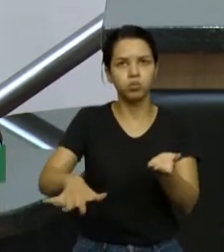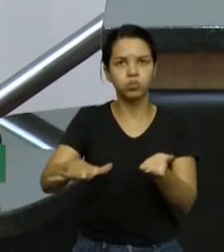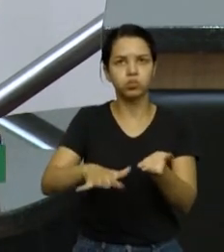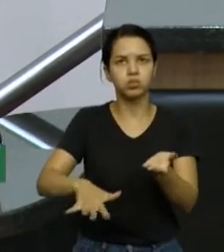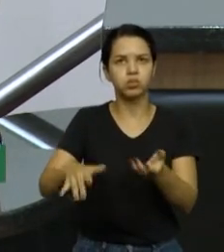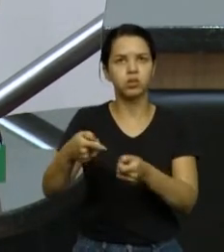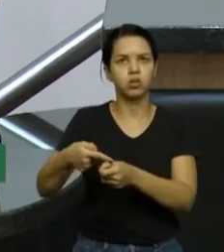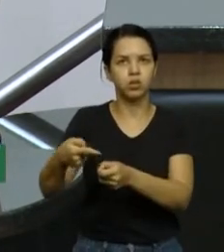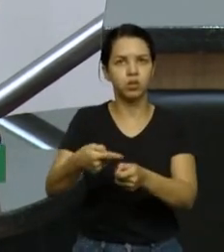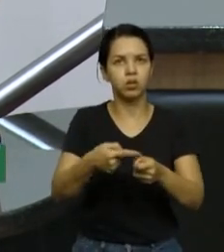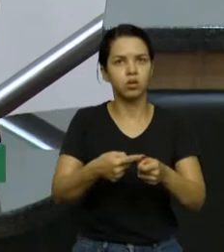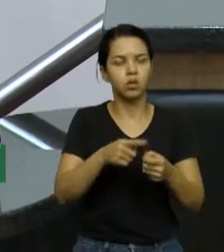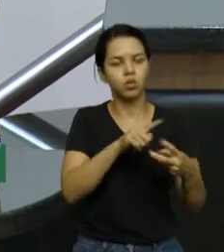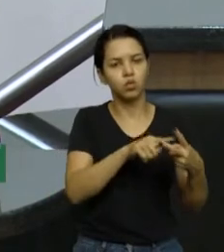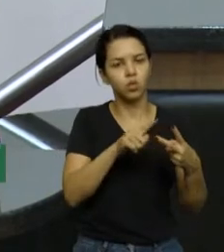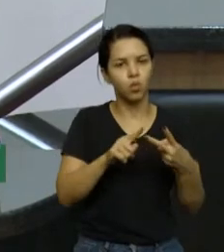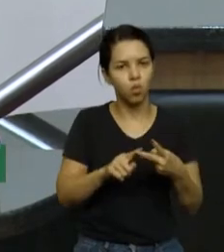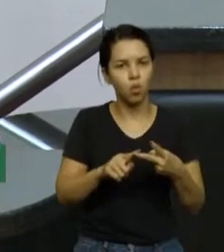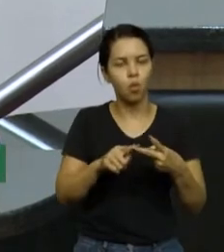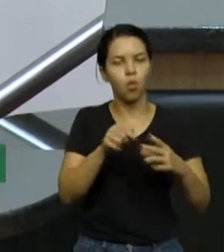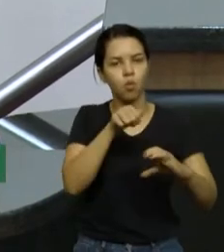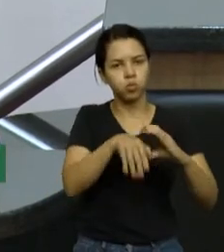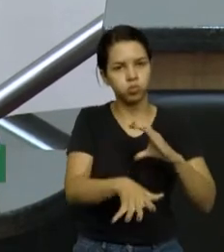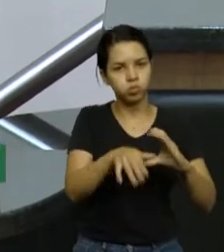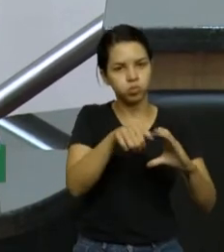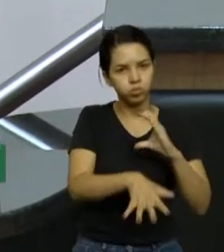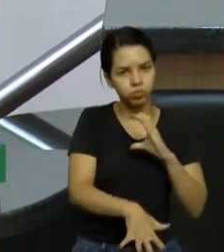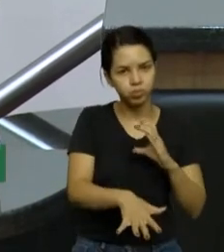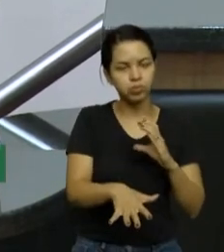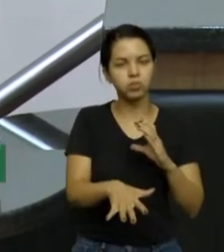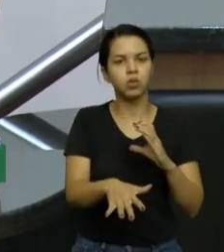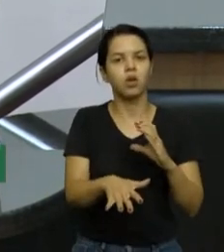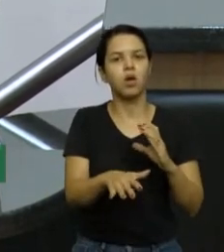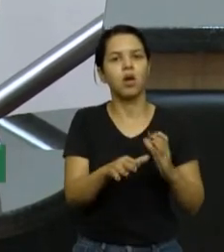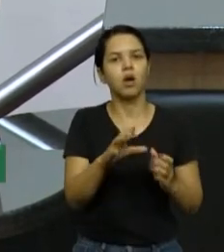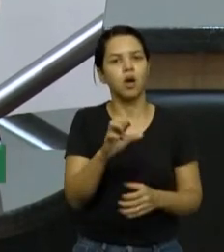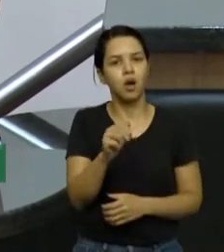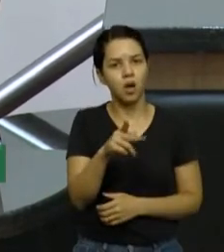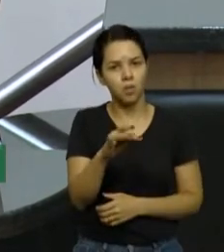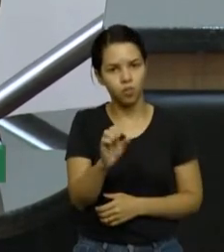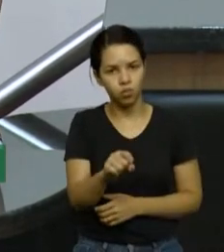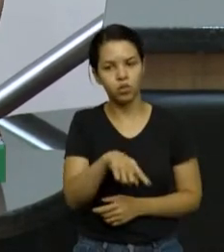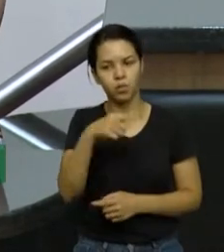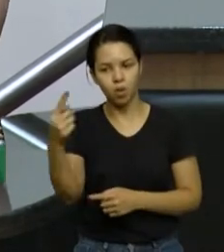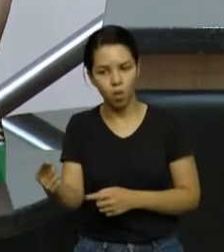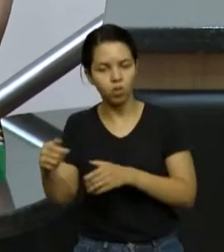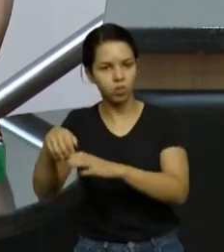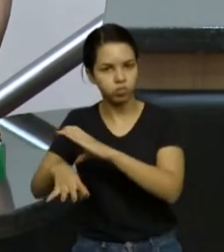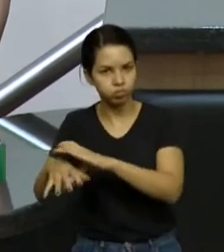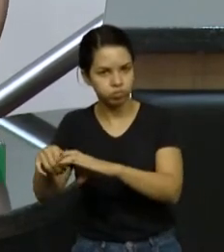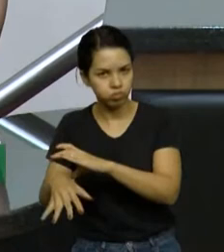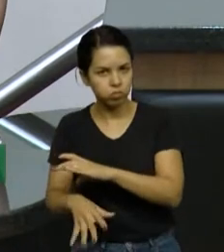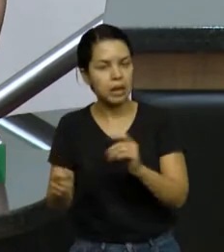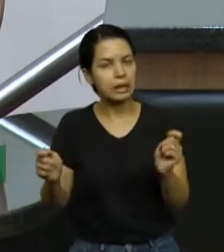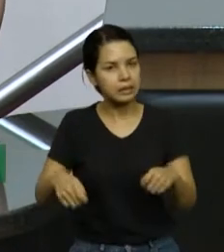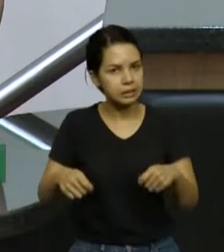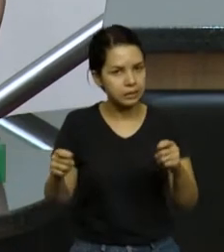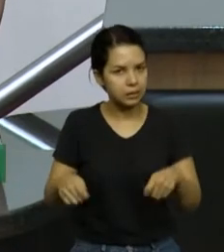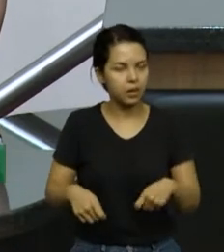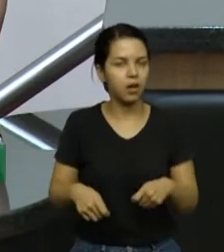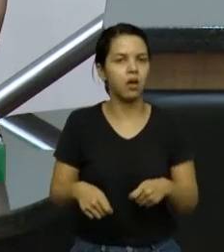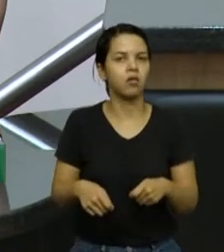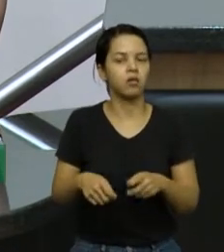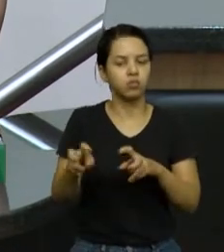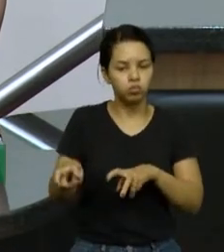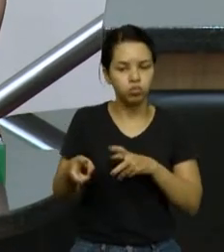usinas hidrelétricas, a usina Campos Novos e também a usina Garibaldi, onde nos traz um potencial muito grande na